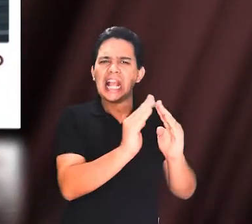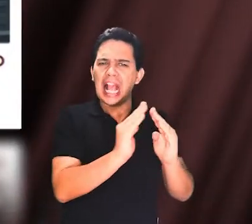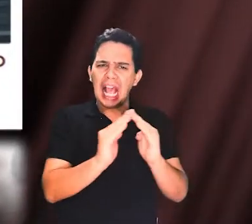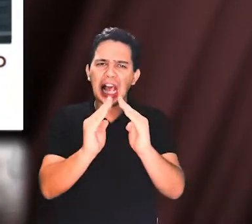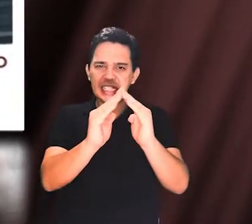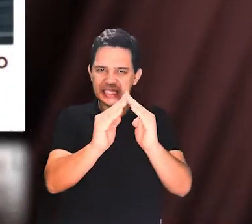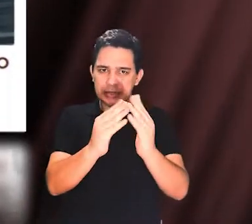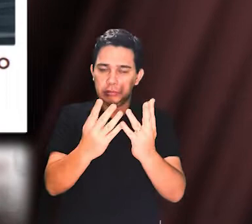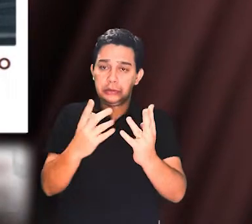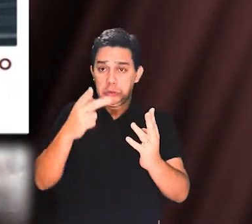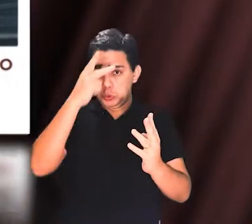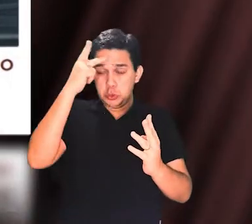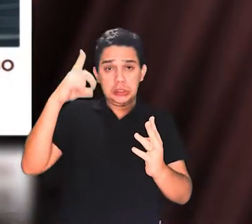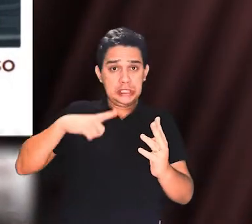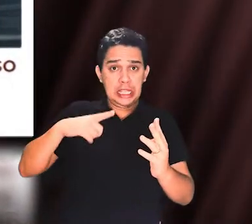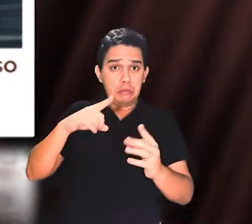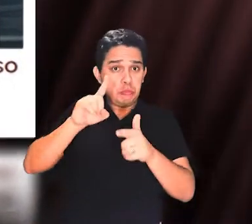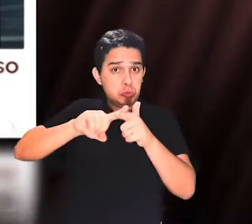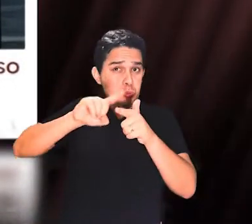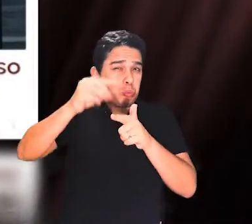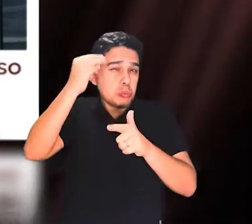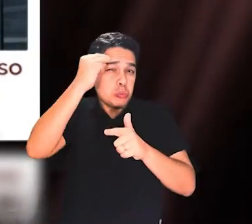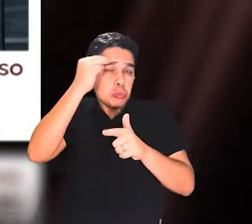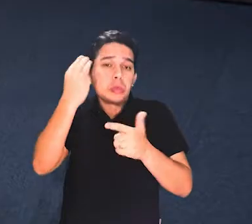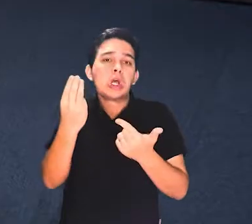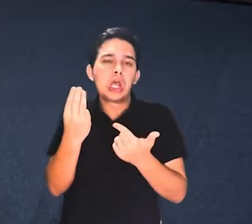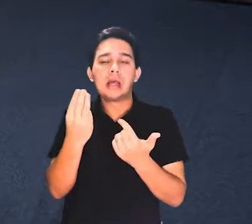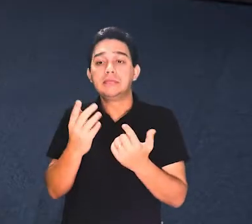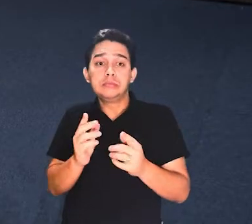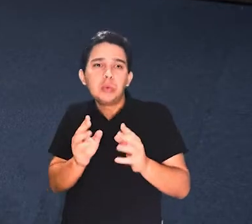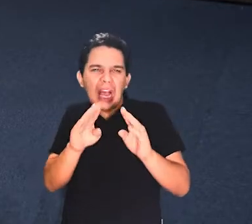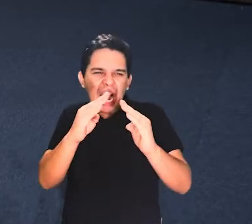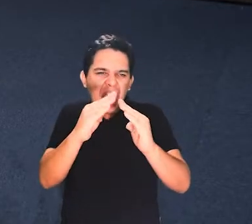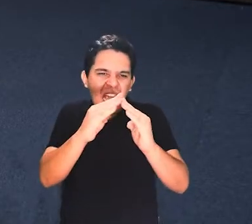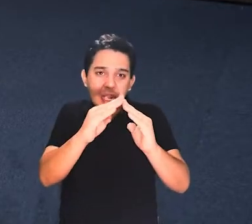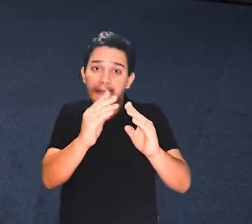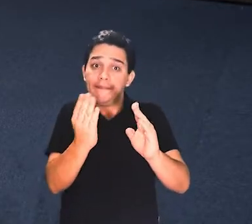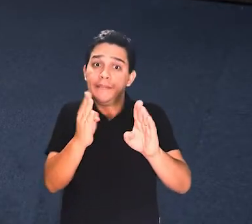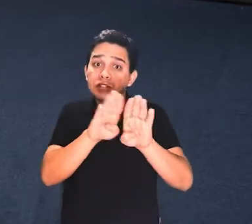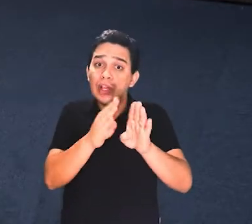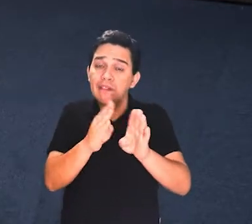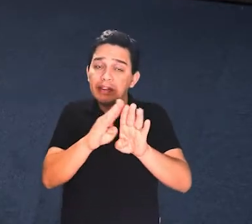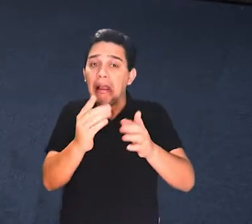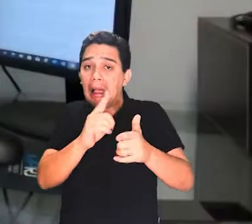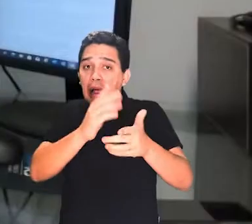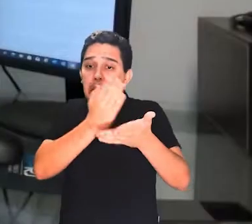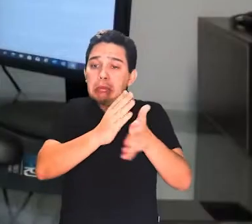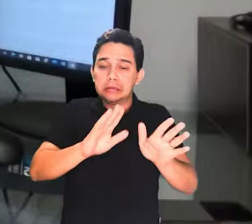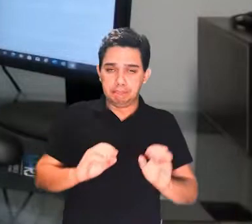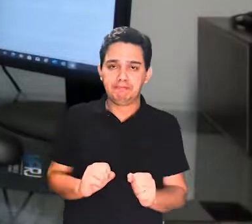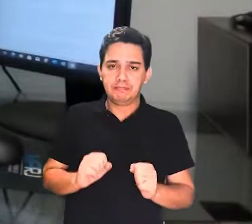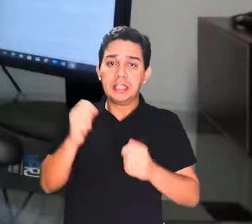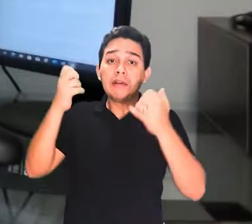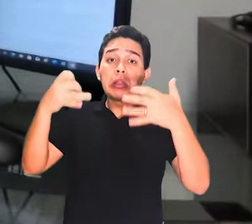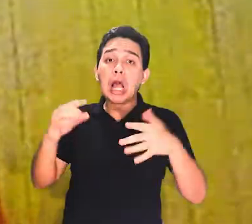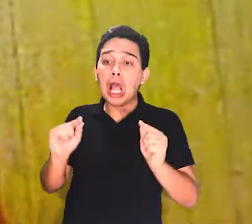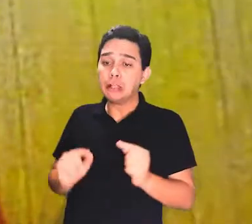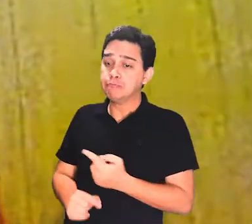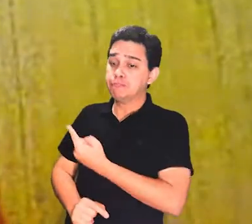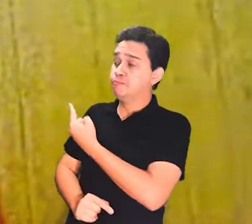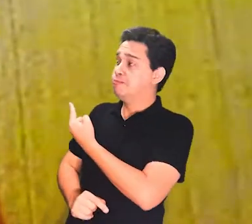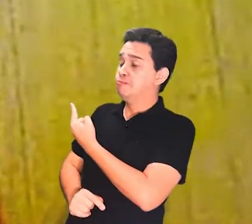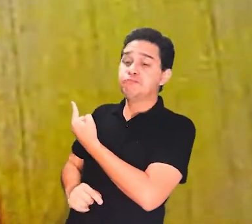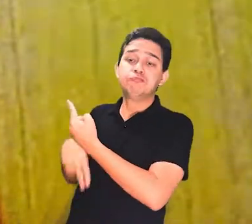pacientes psiquiátricos e adultos com deficiência. Veja as participações das promotoras de justiça Débora Vicente,